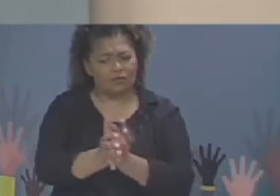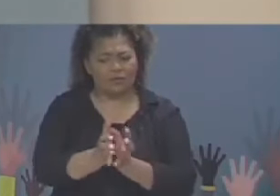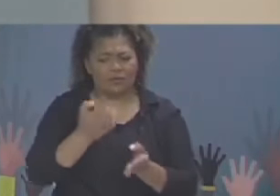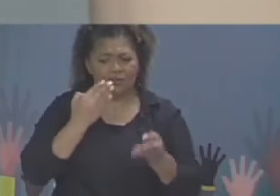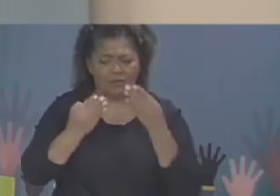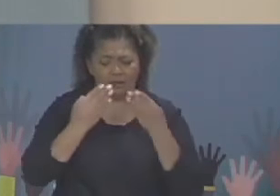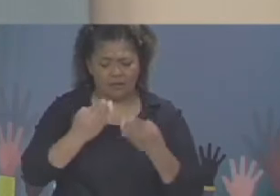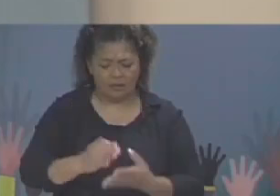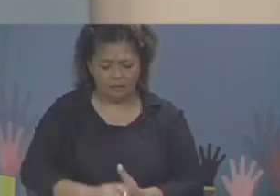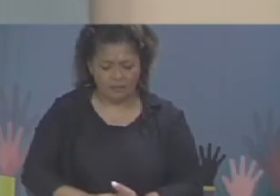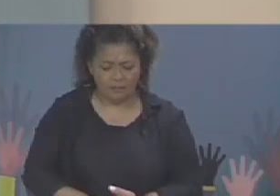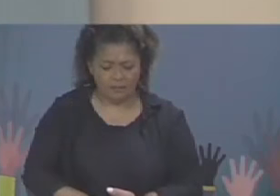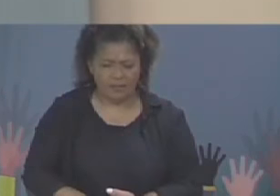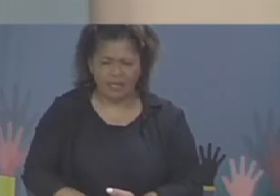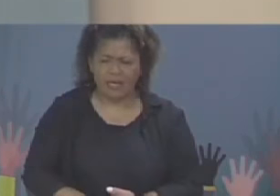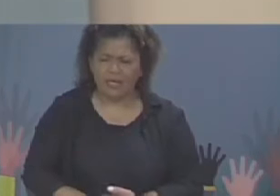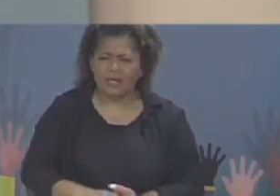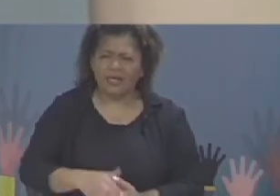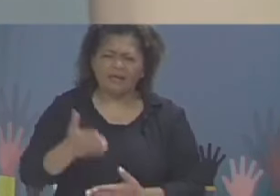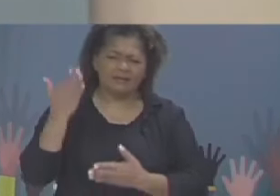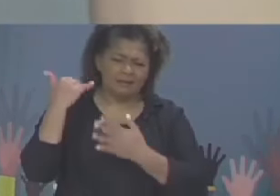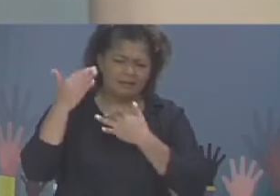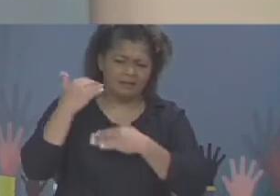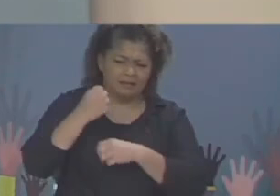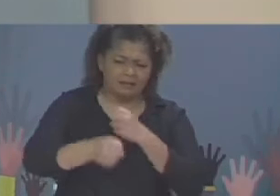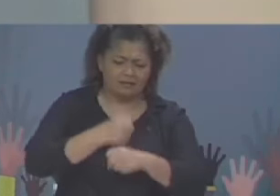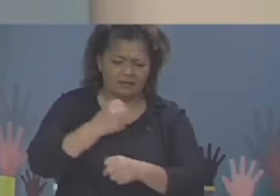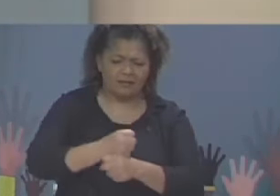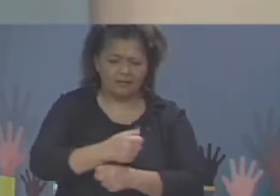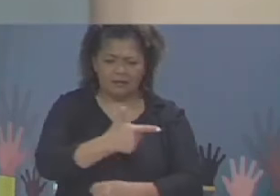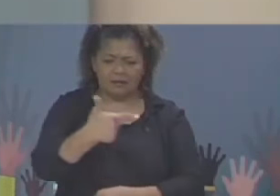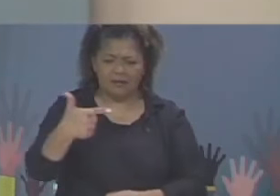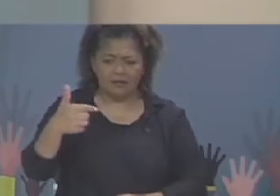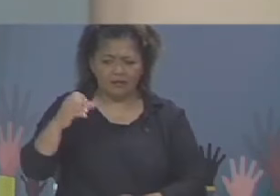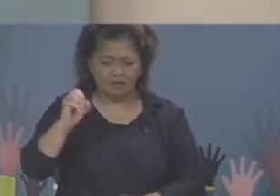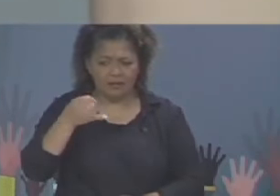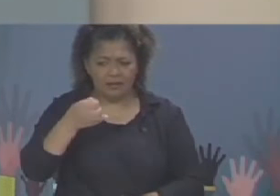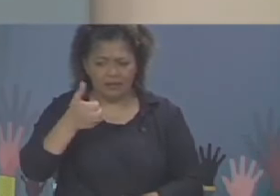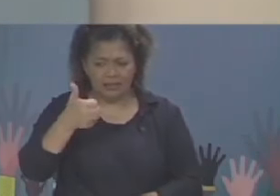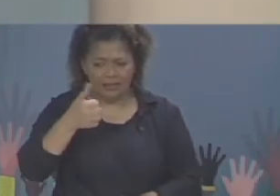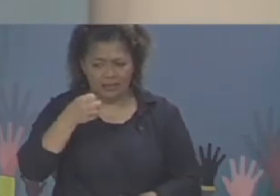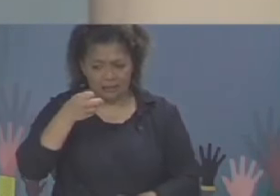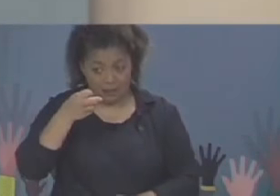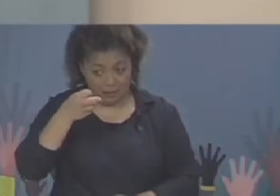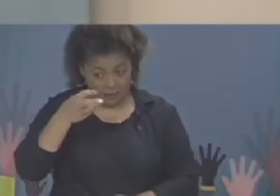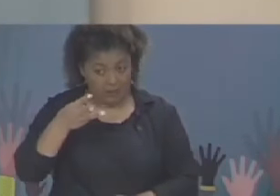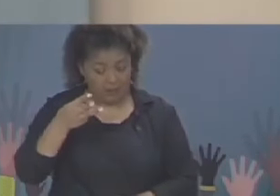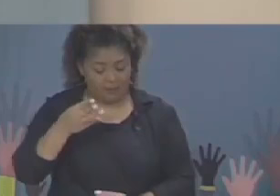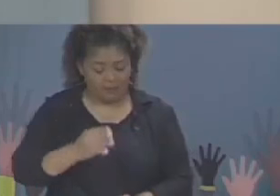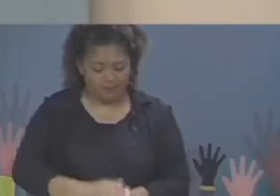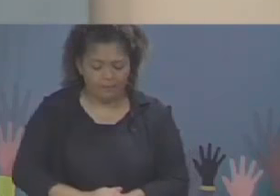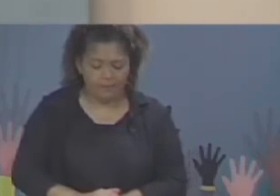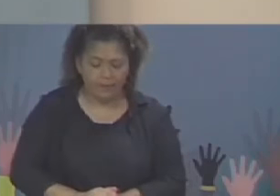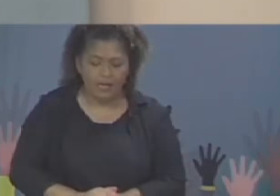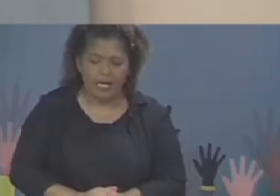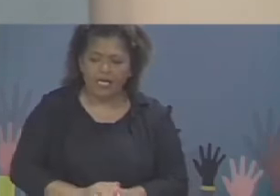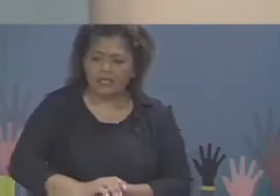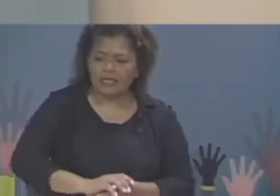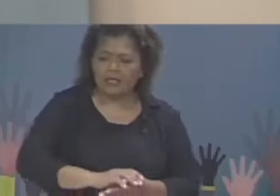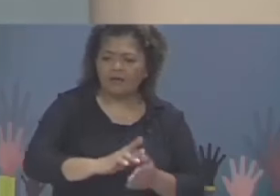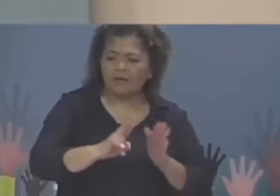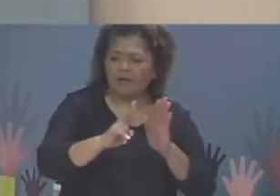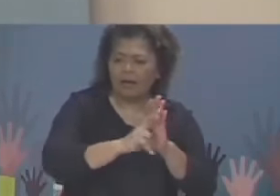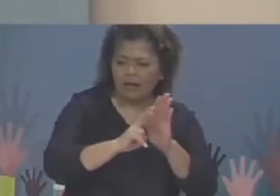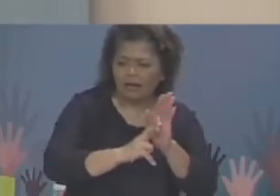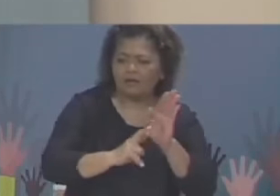mas não é. Desde 2013, nós temos chancelado, a partir de movimentação social, o movimento Renovação da Psicologia. Multiplicamos